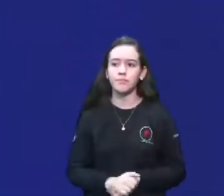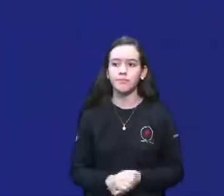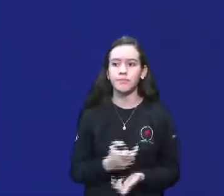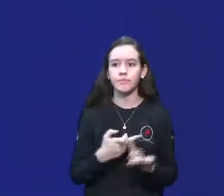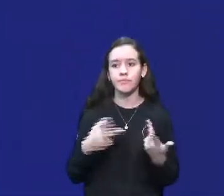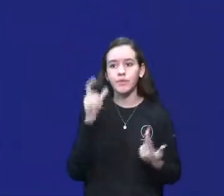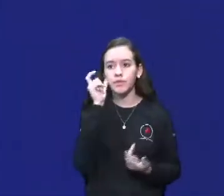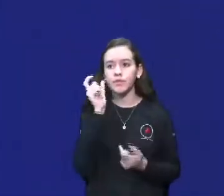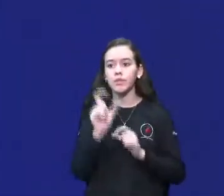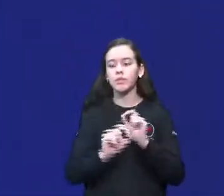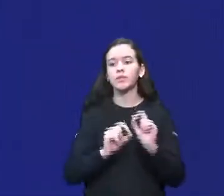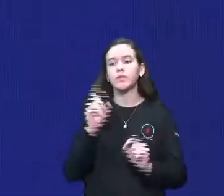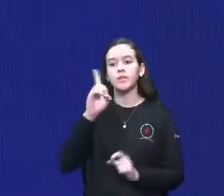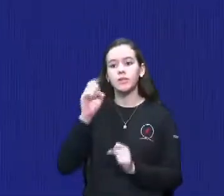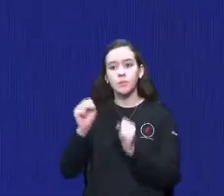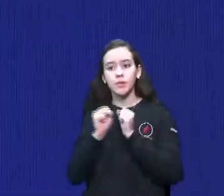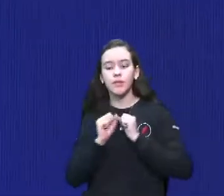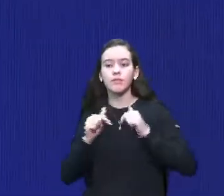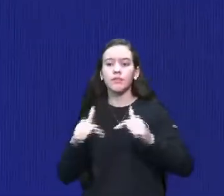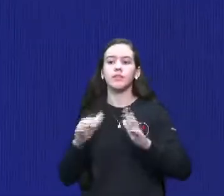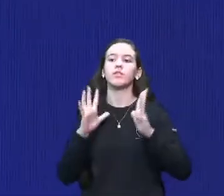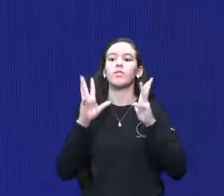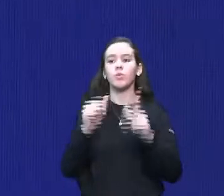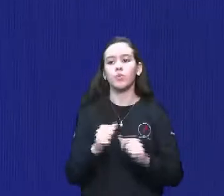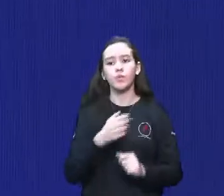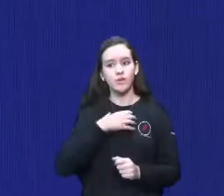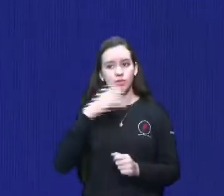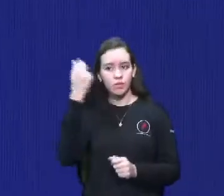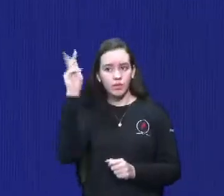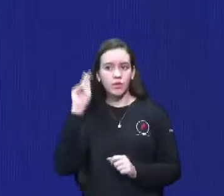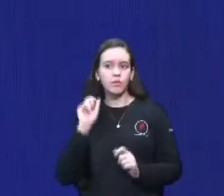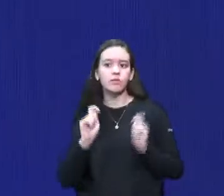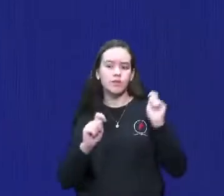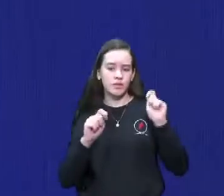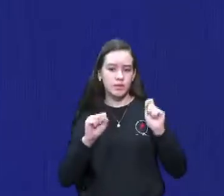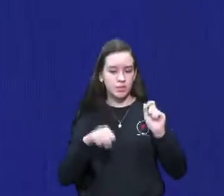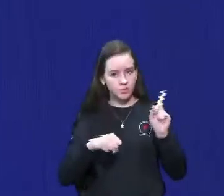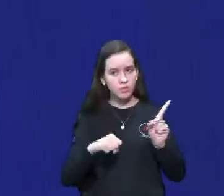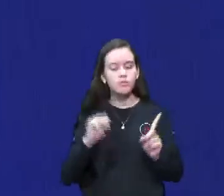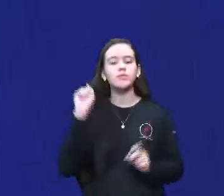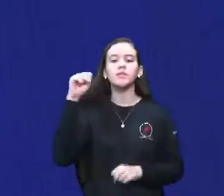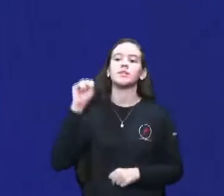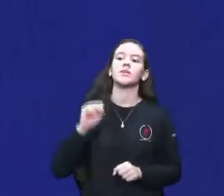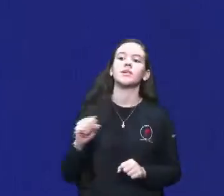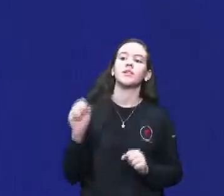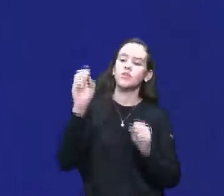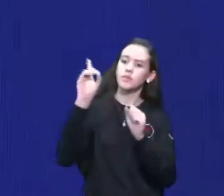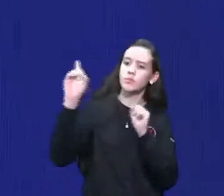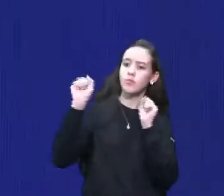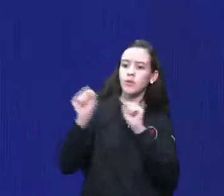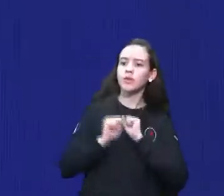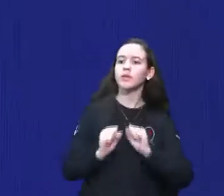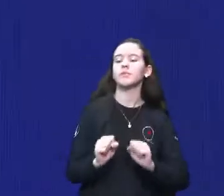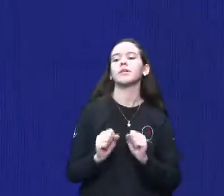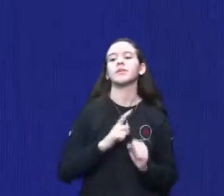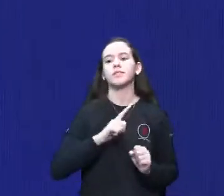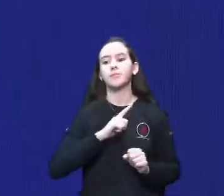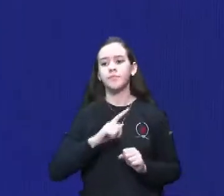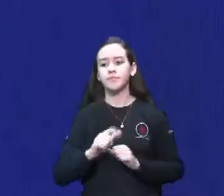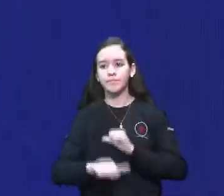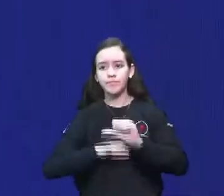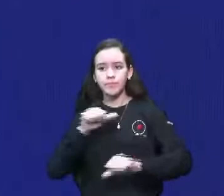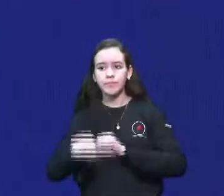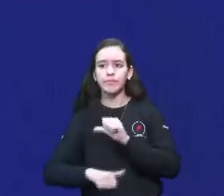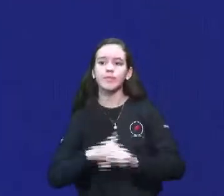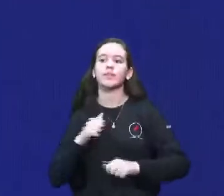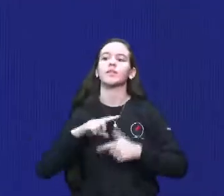Deus tem o poder para fazer tudo do jeito dele, sim ou não? Deus é poderoso para quebrar os padrões, para fazer fora